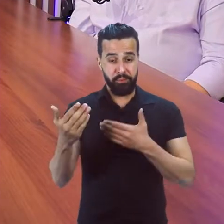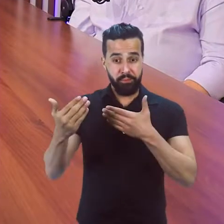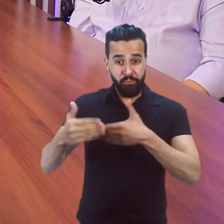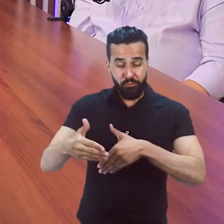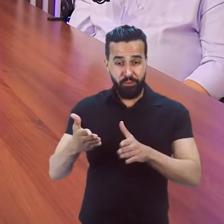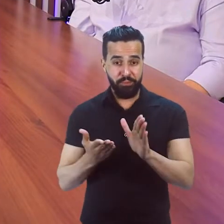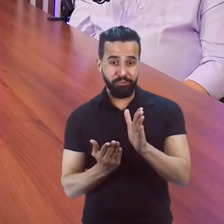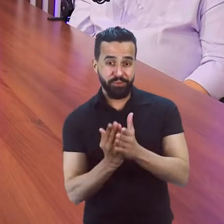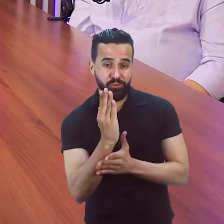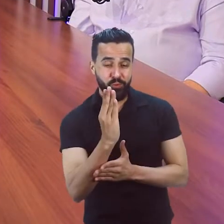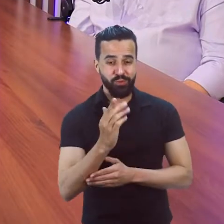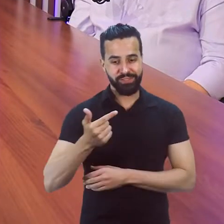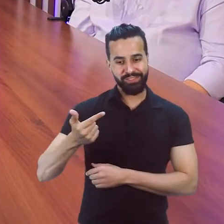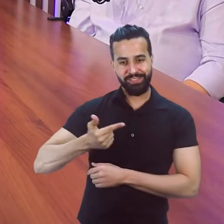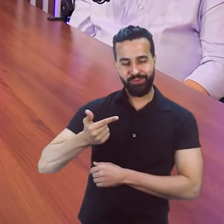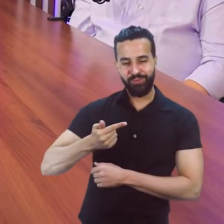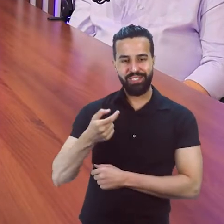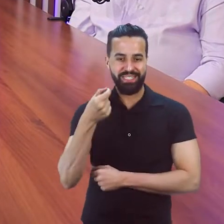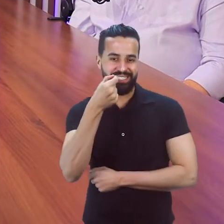odontologia.